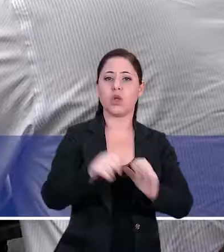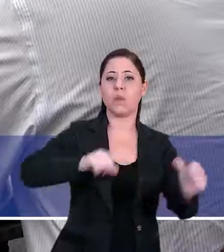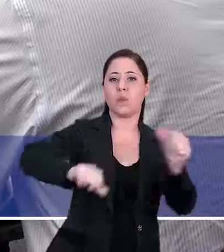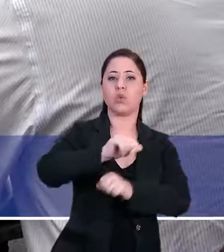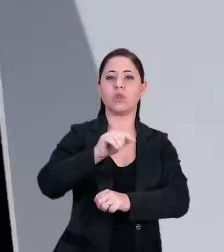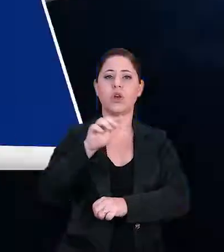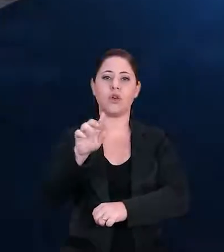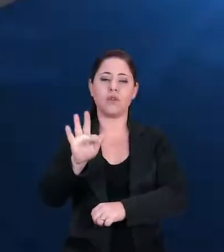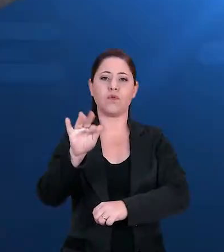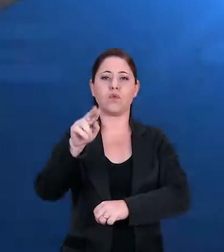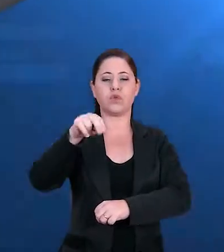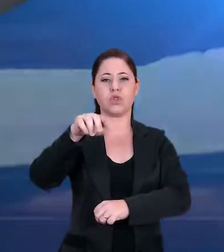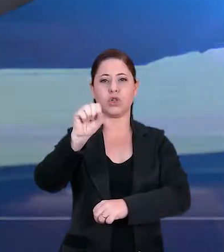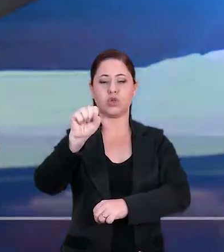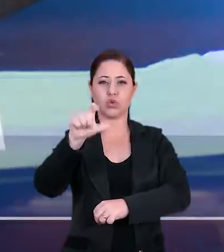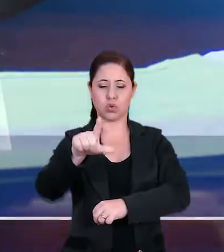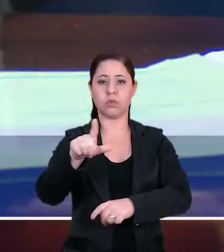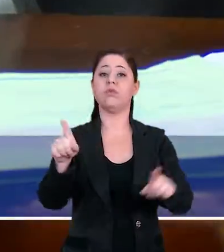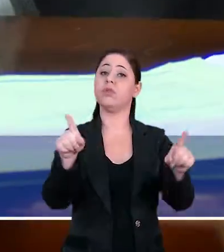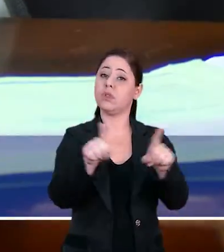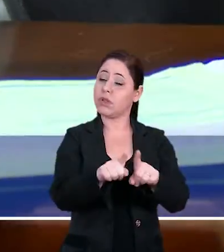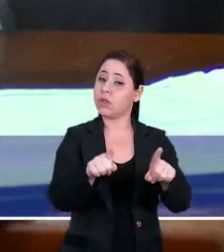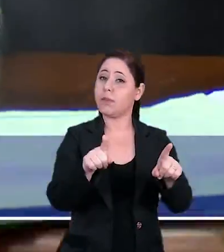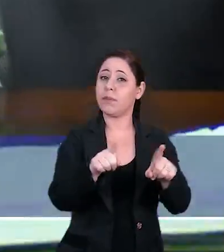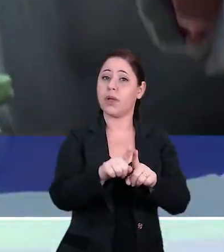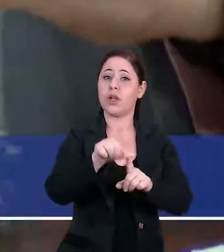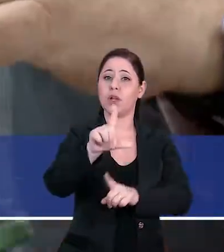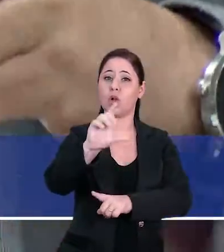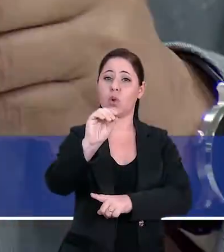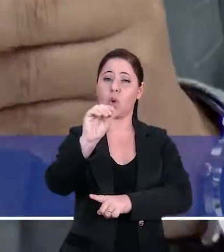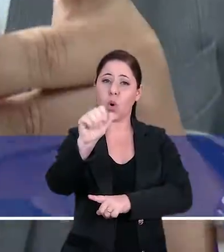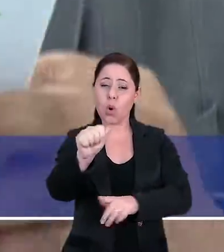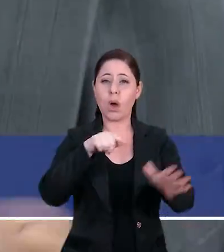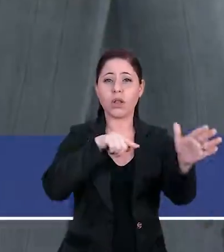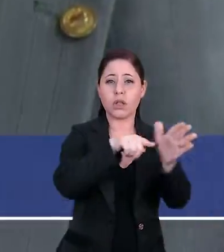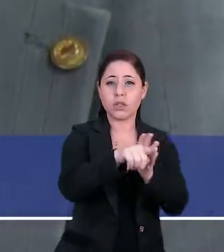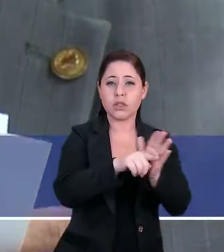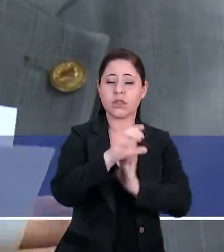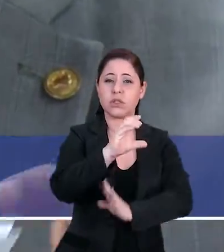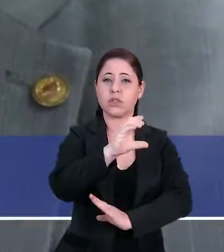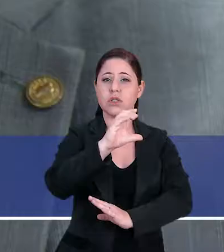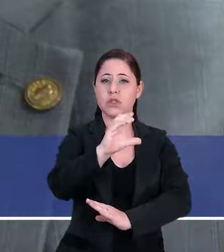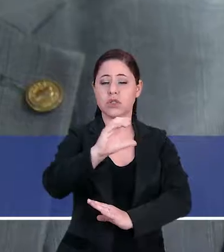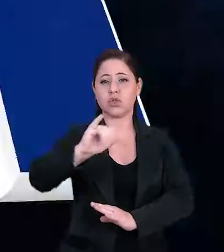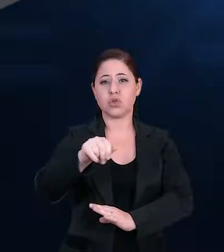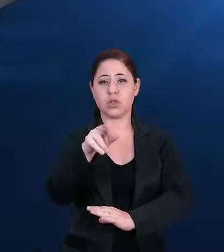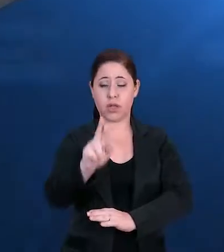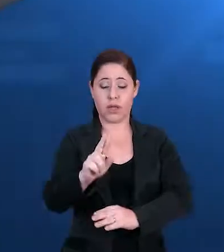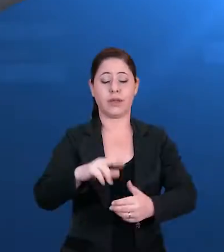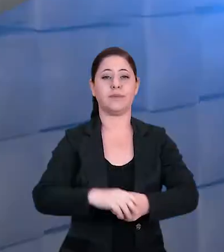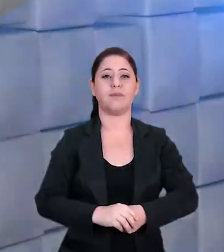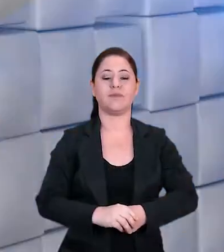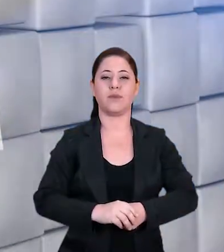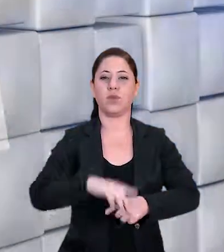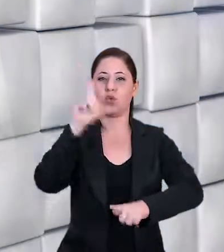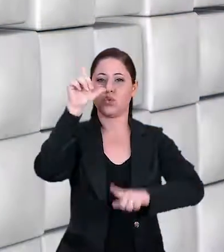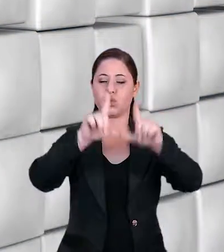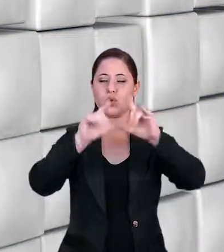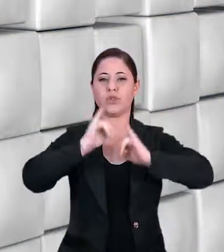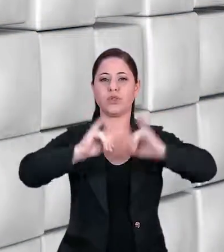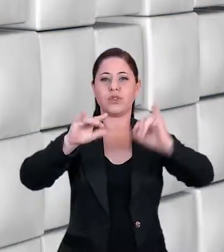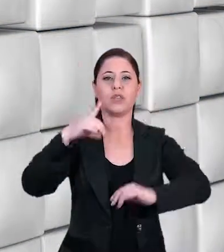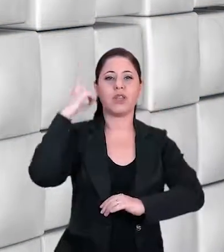que muda o Fundersul. E ainda, LOA é analisada pela CCJR. O